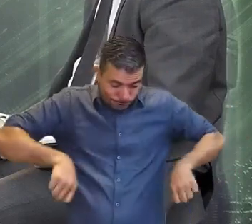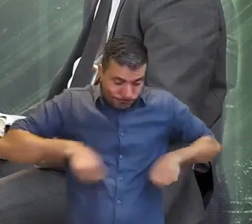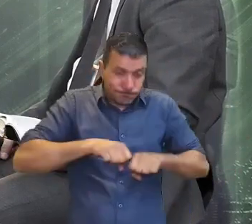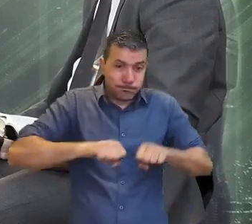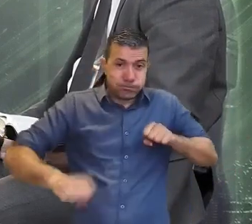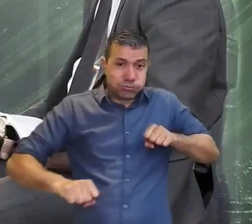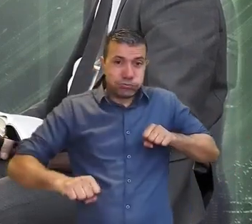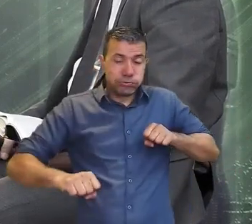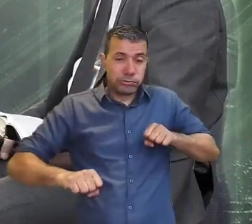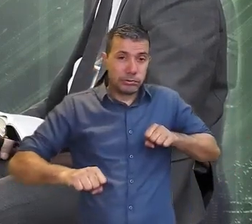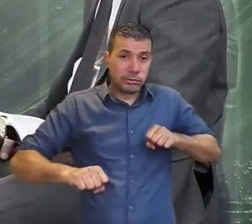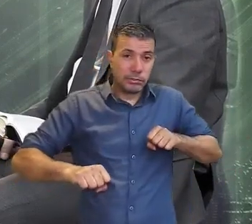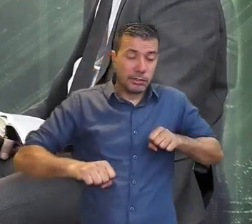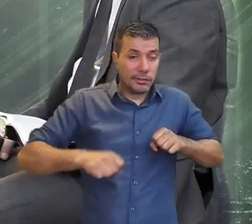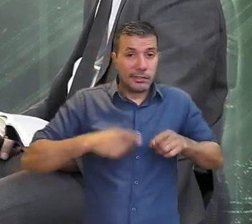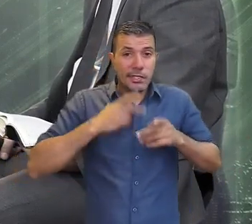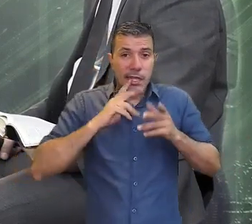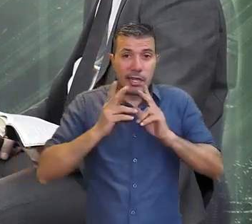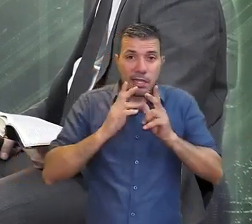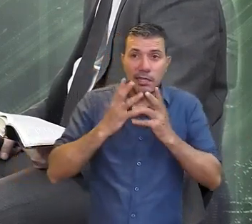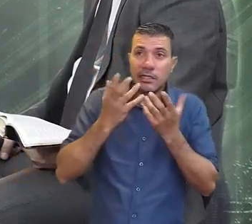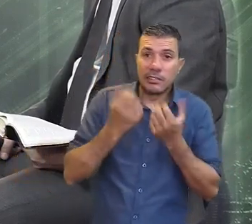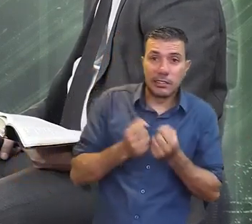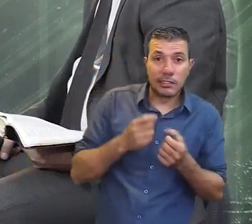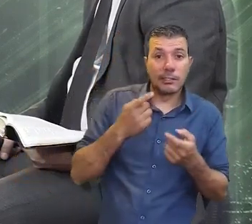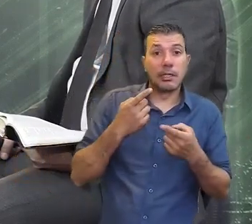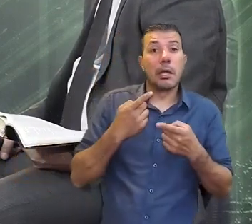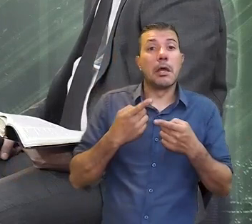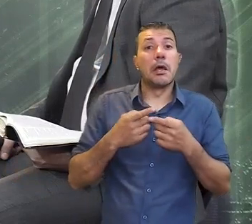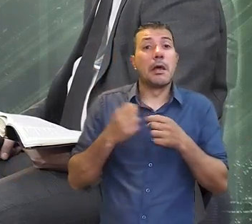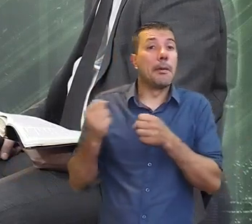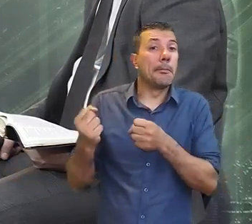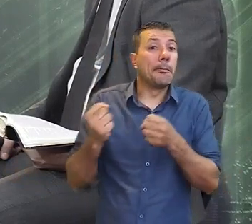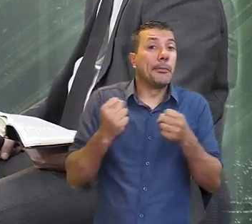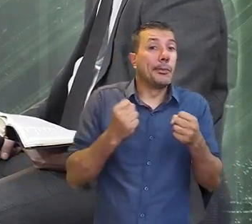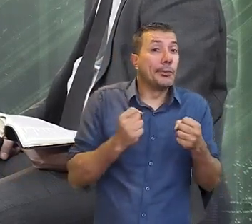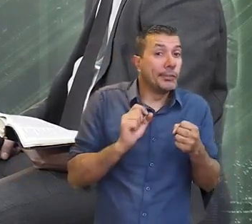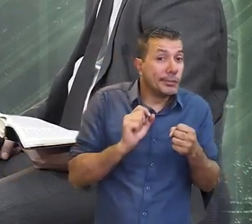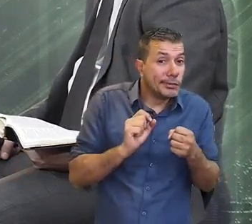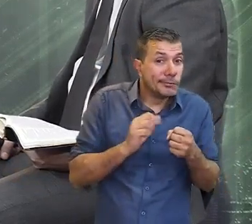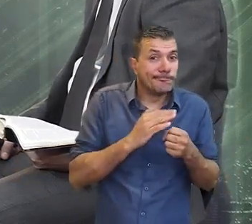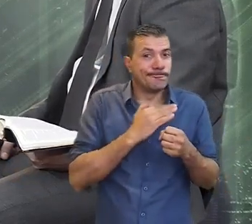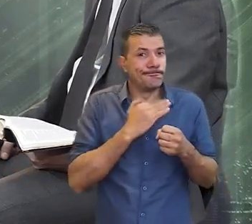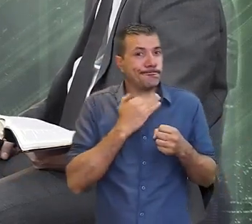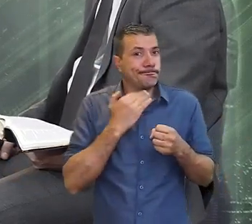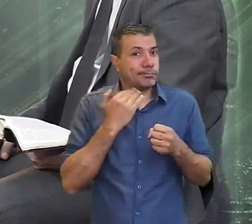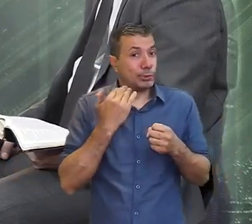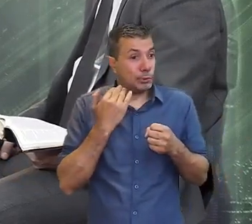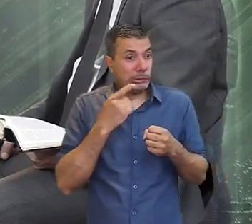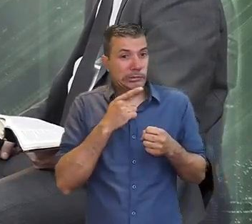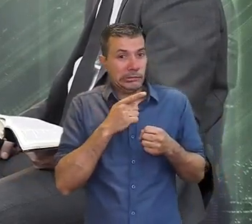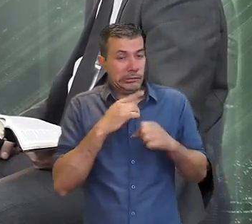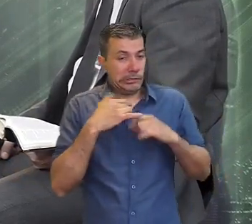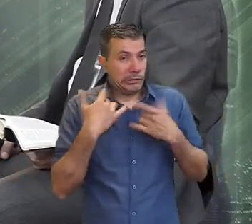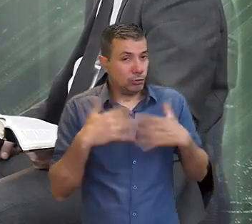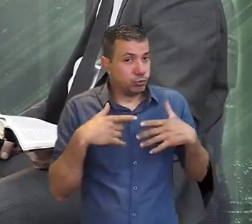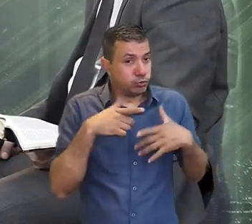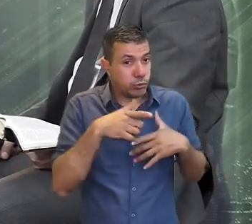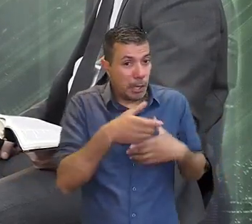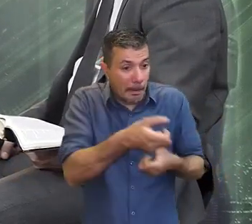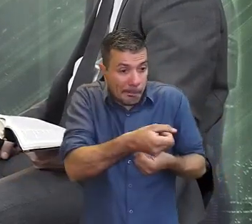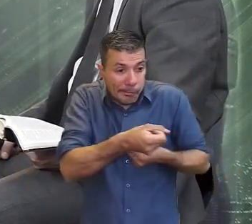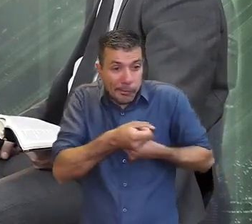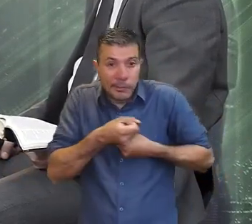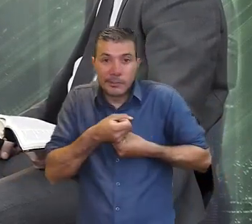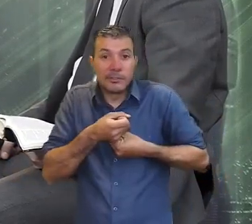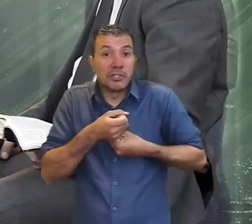que caso ele fosse ministrar e não fosse aceito, ele poderia ser... Tinha até um sininho, né? É, poderia ser fulminado e aí puxaria ele ali, porque era um